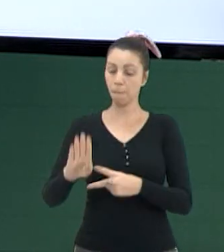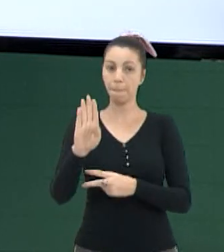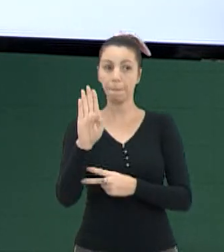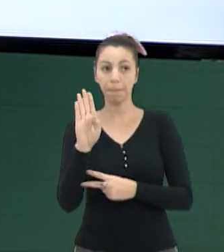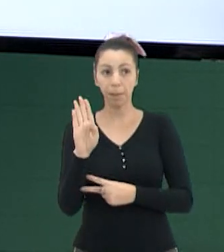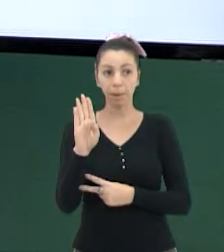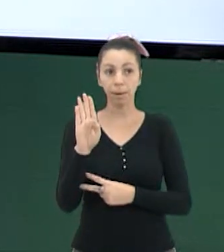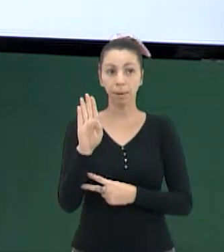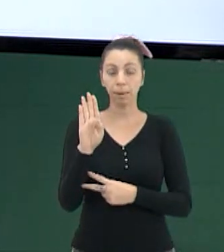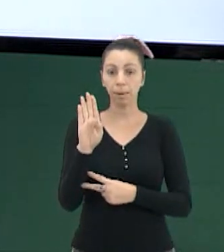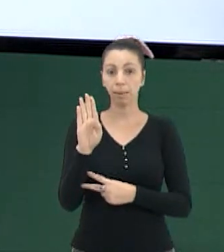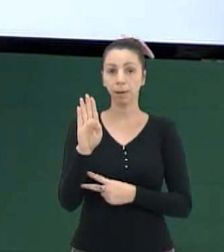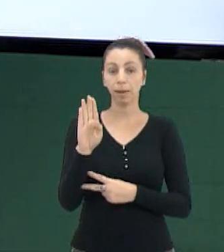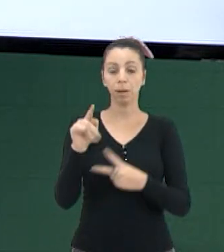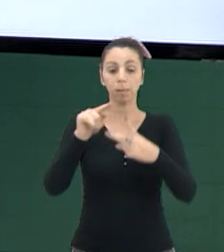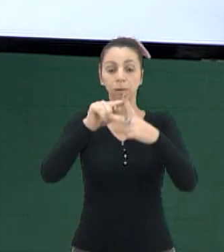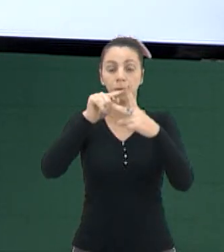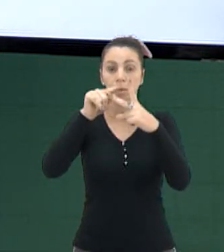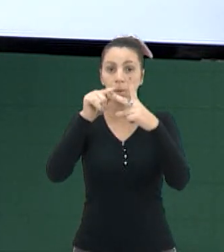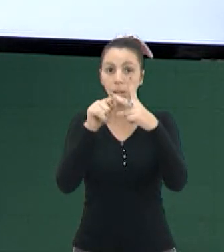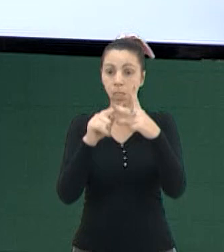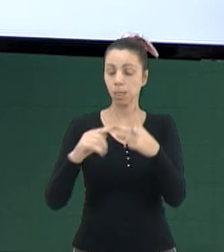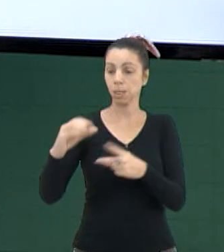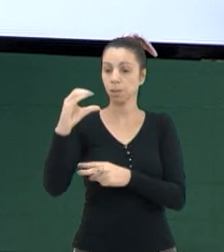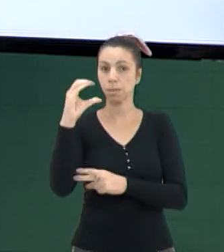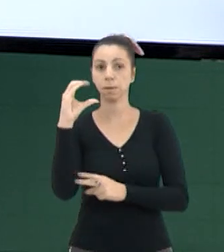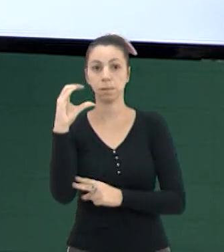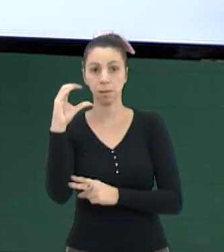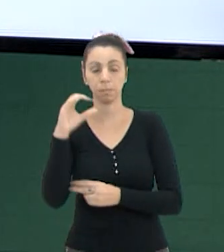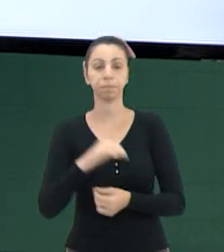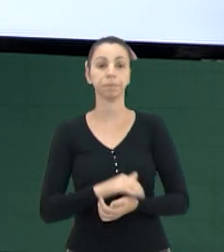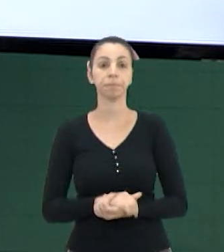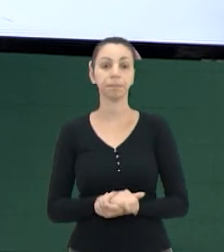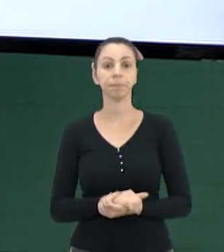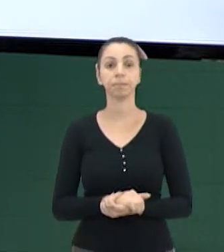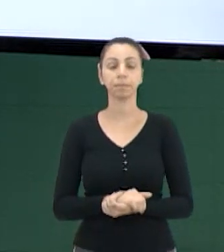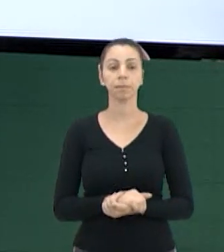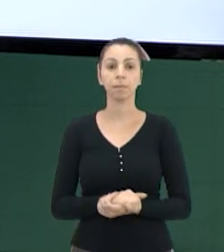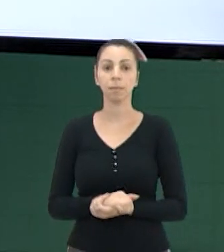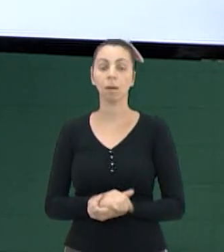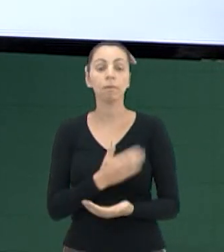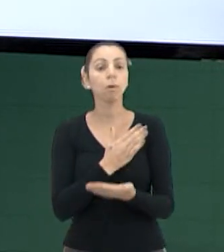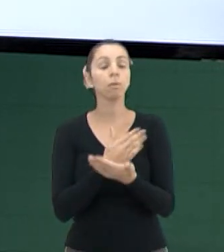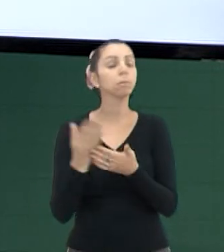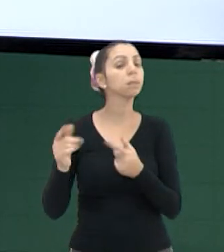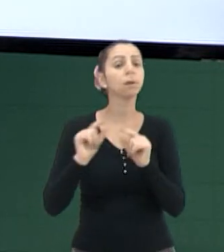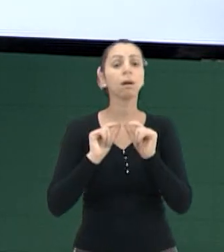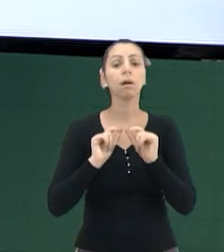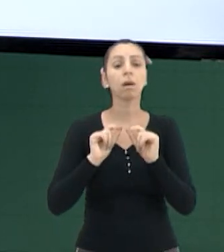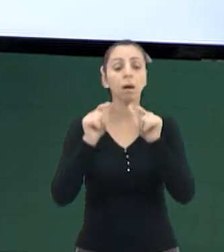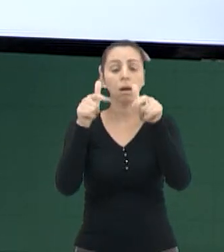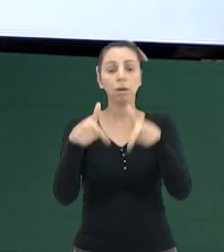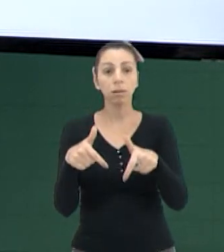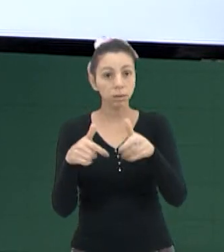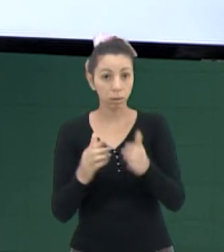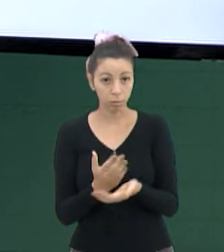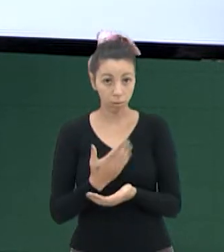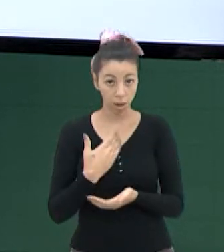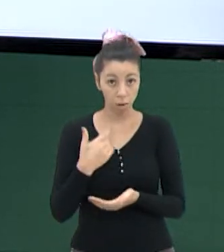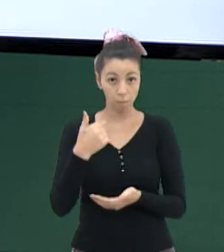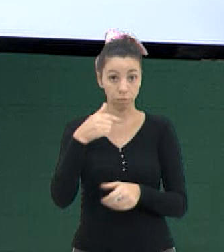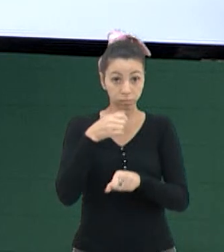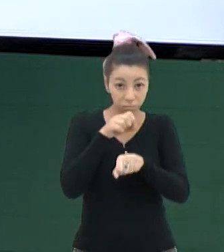ângulo C, que está aqui na sequência. Então, vou começar por onde? Eu vou dar uma dica antes de